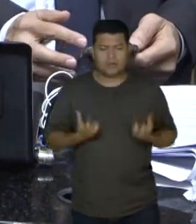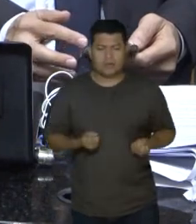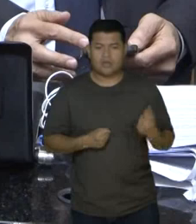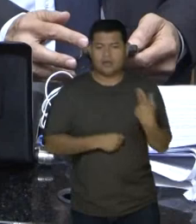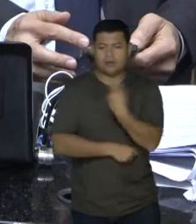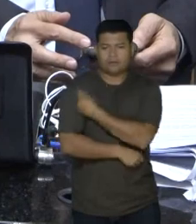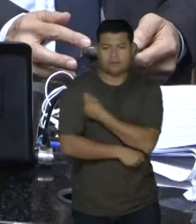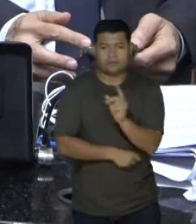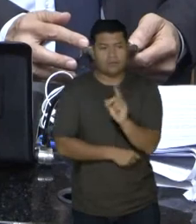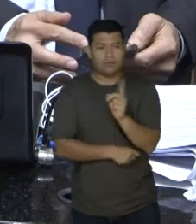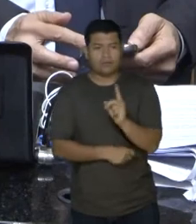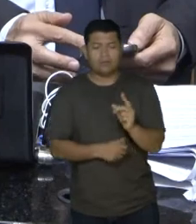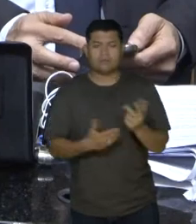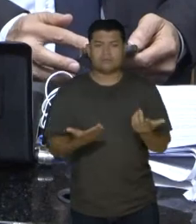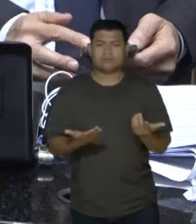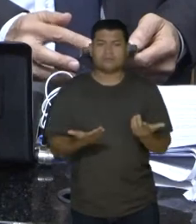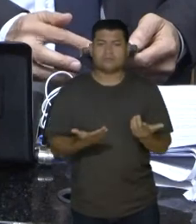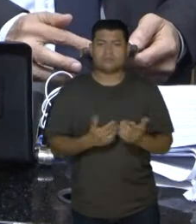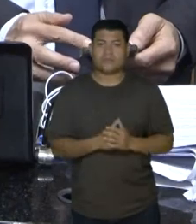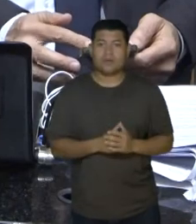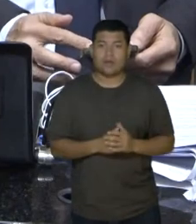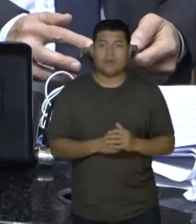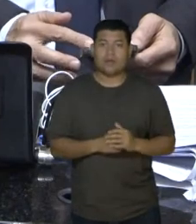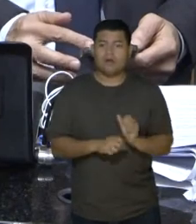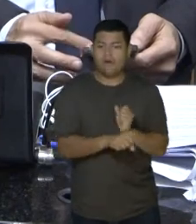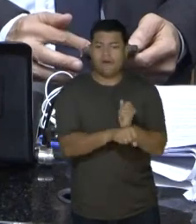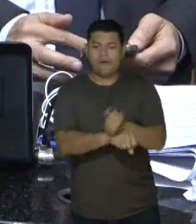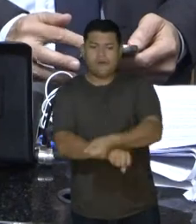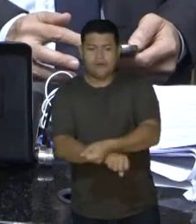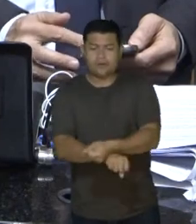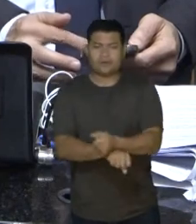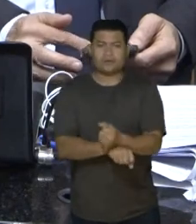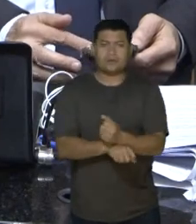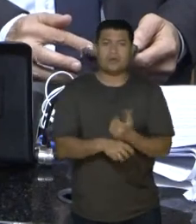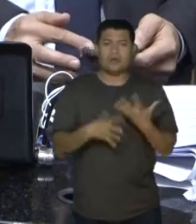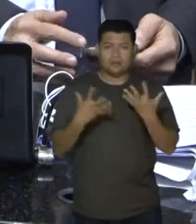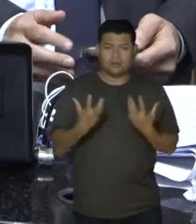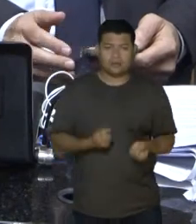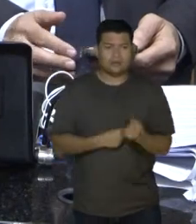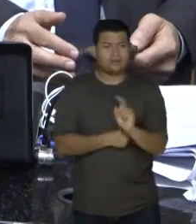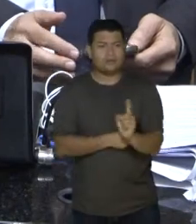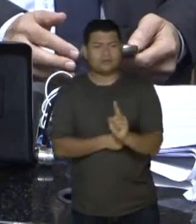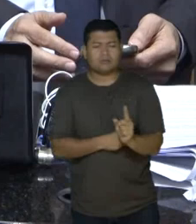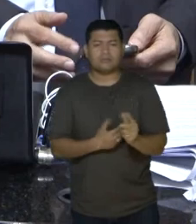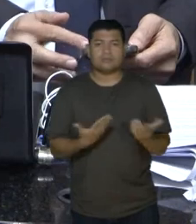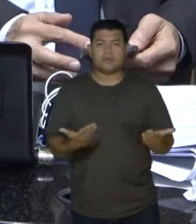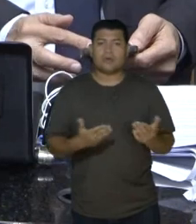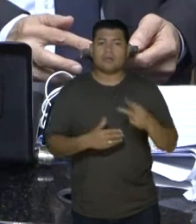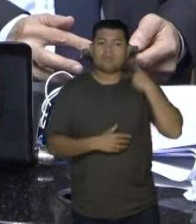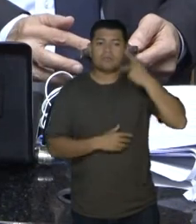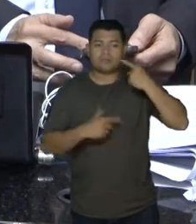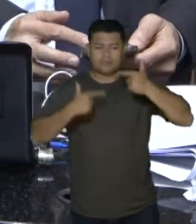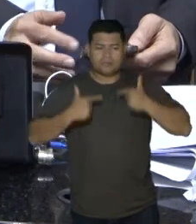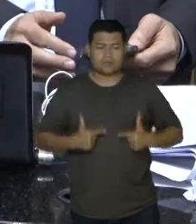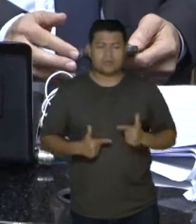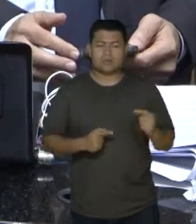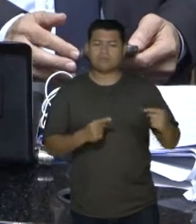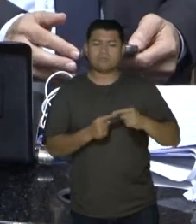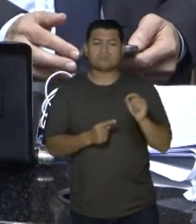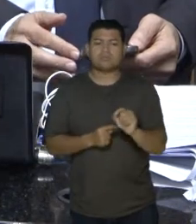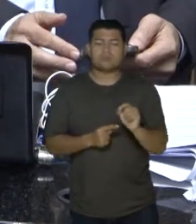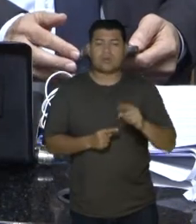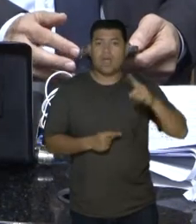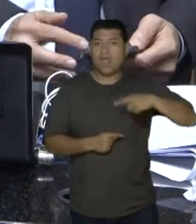Sobre escravidão, a favor da escravidão, contra a escravidão. O que é politicamente neutro? Então, é um projeto